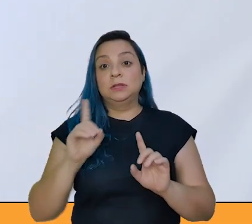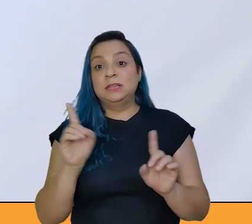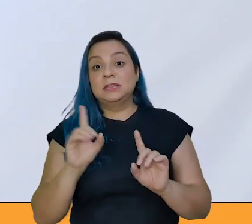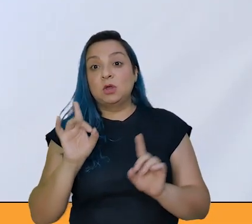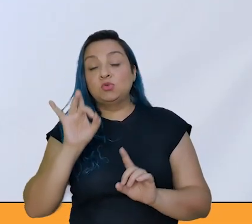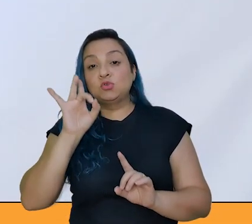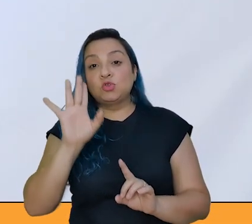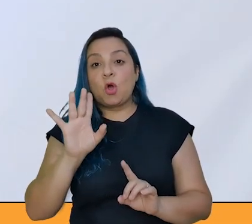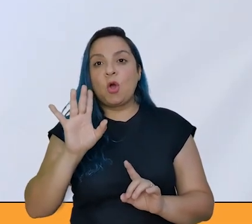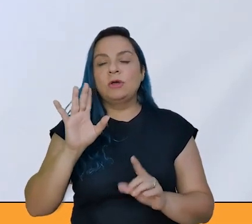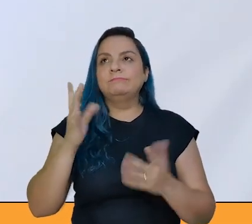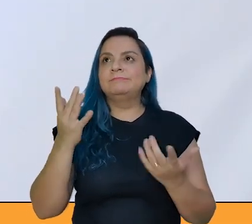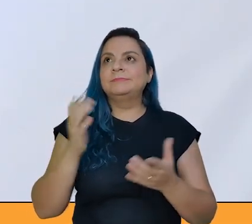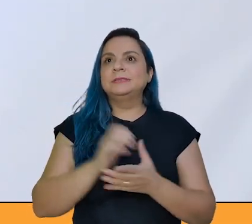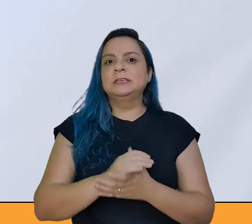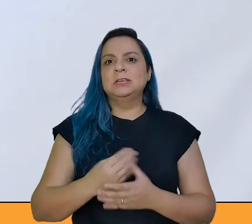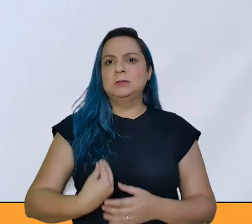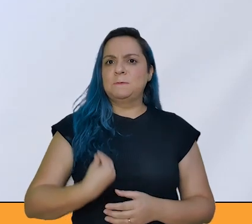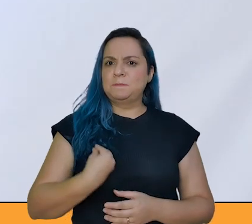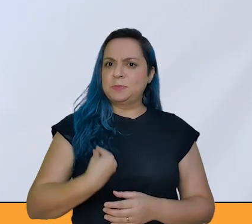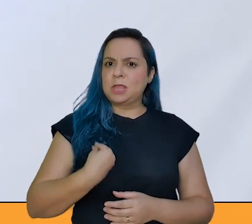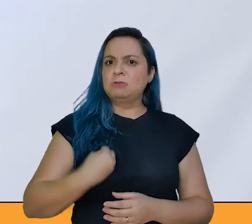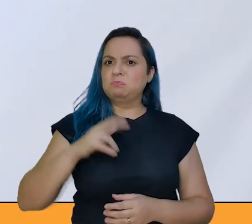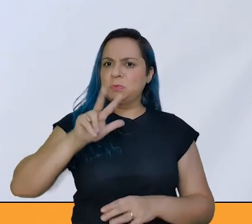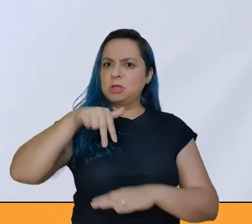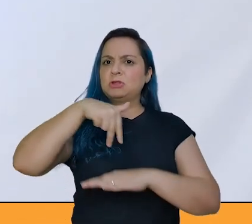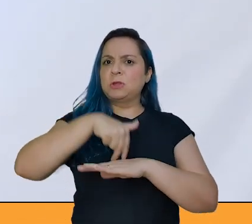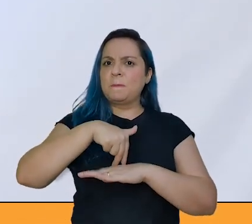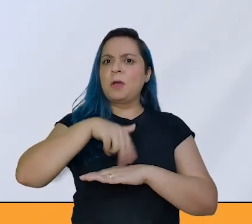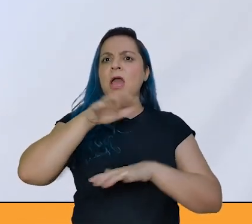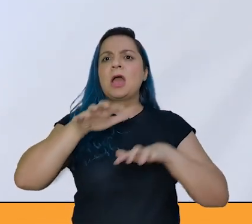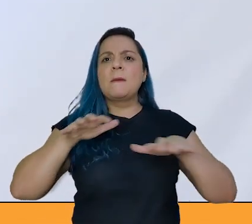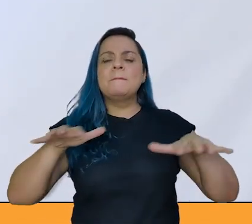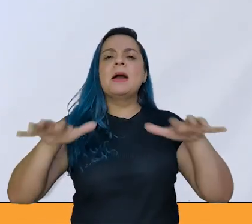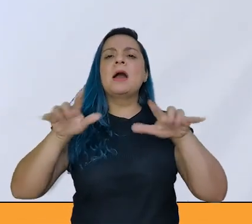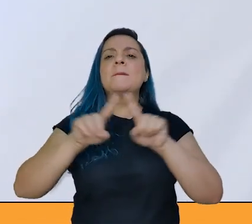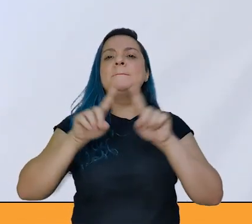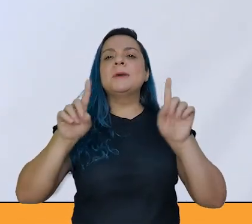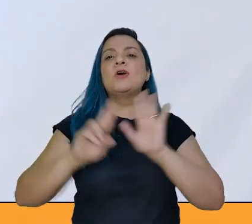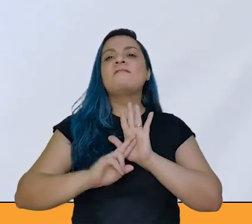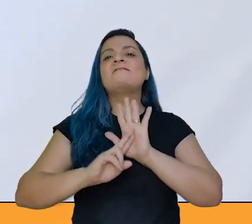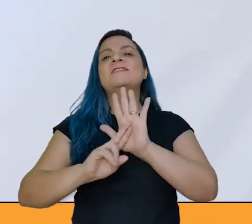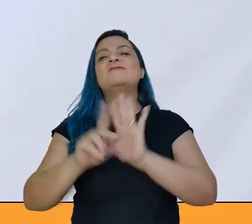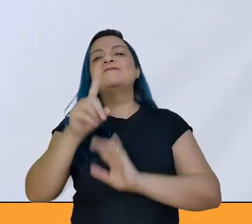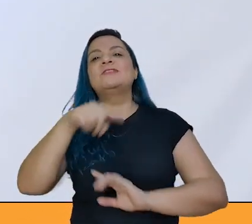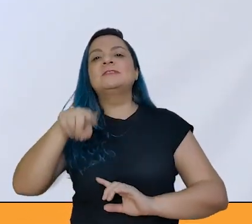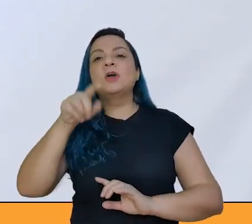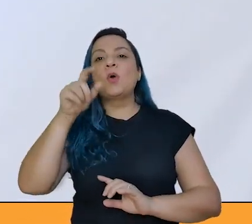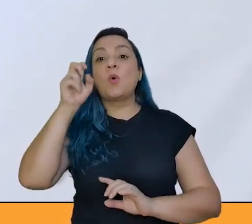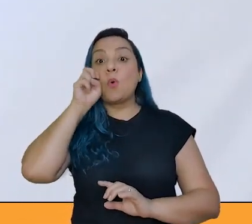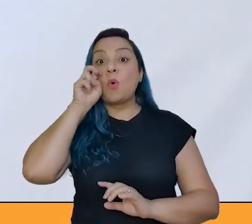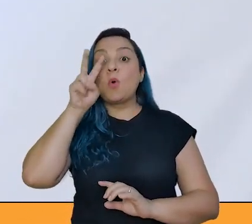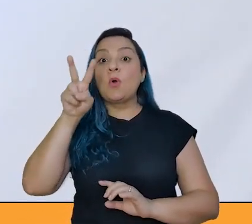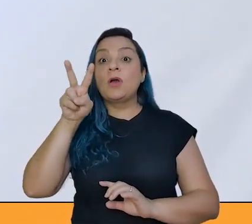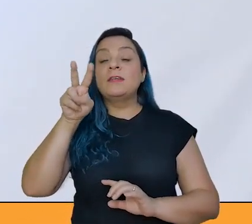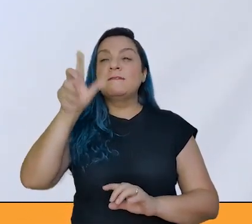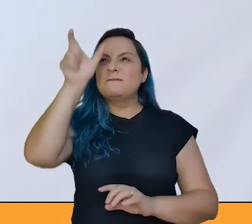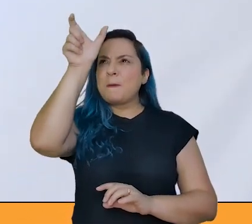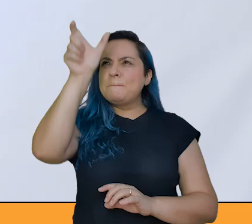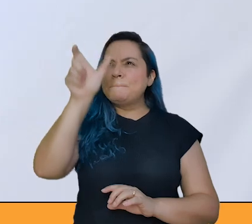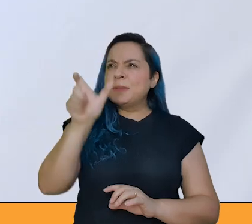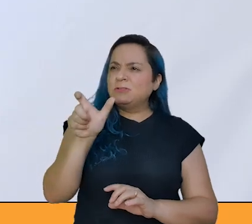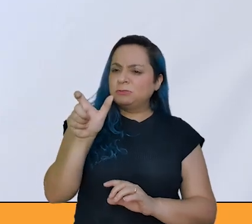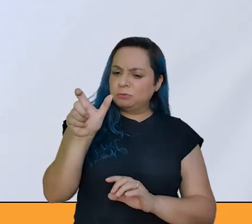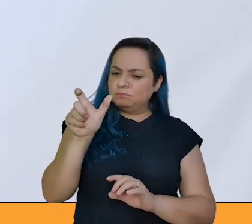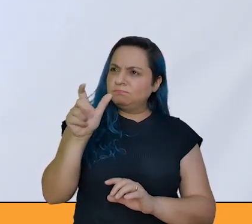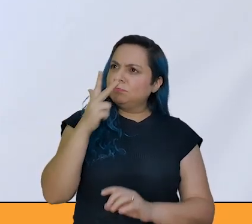de estar numa mesma área, no mesmo contexto, mas uma referência de você olhar e ver uma pessoa